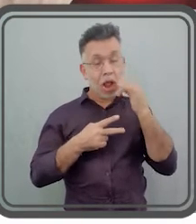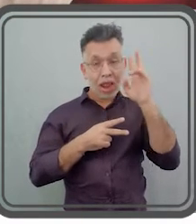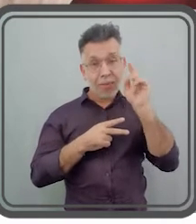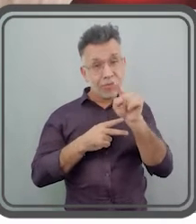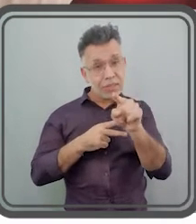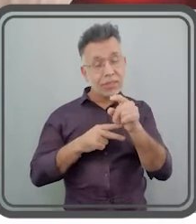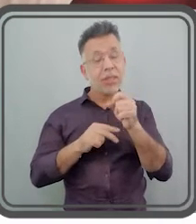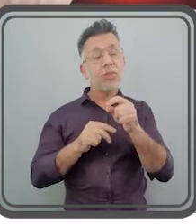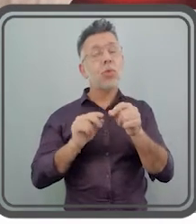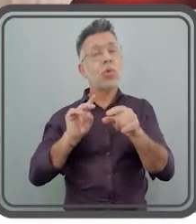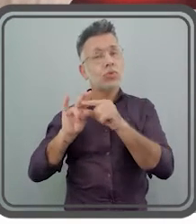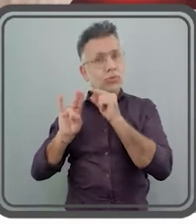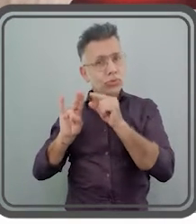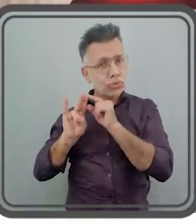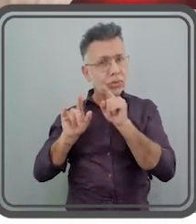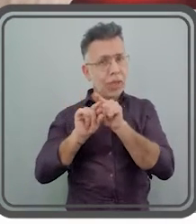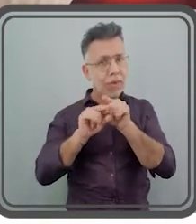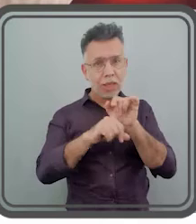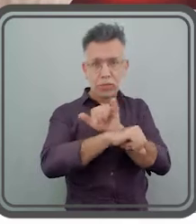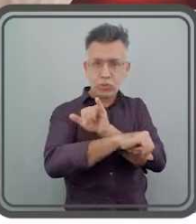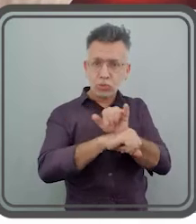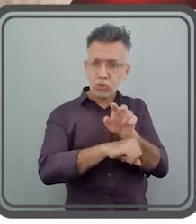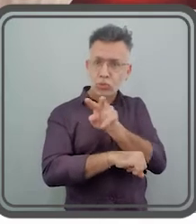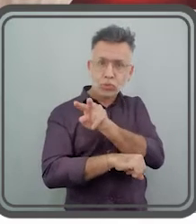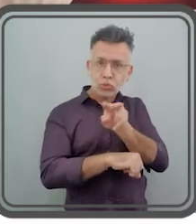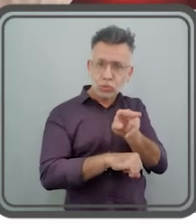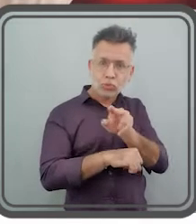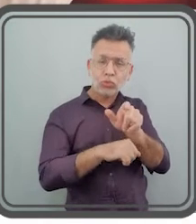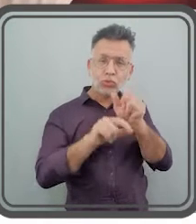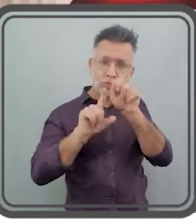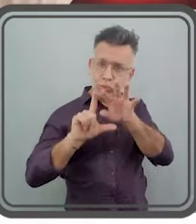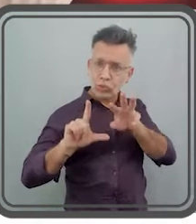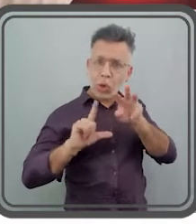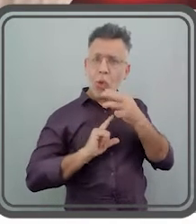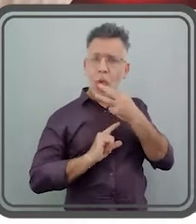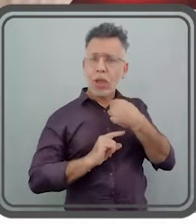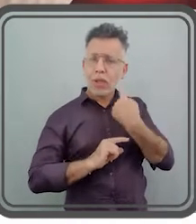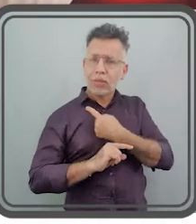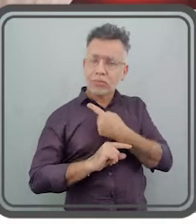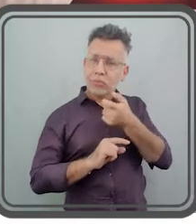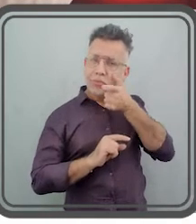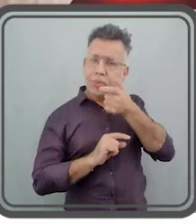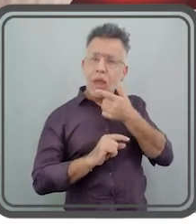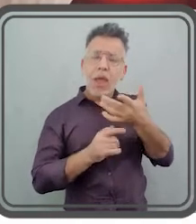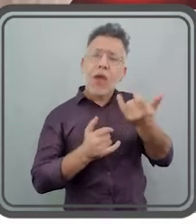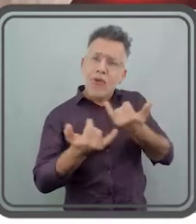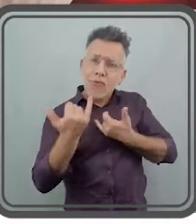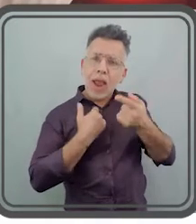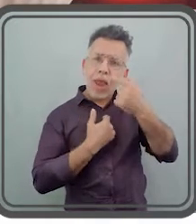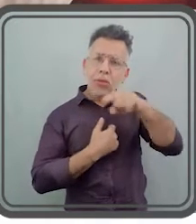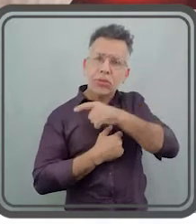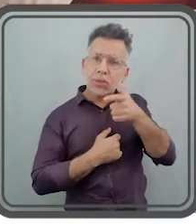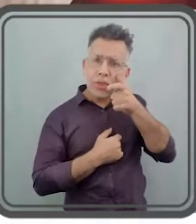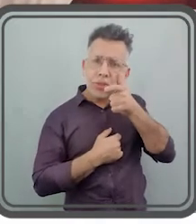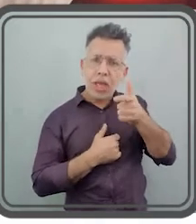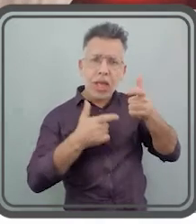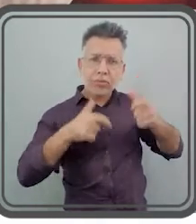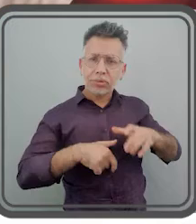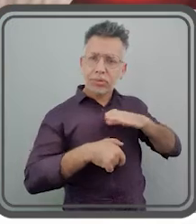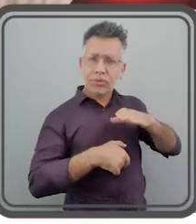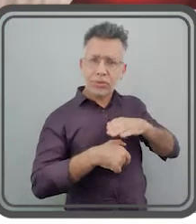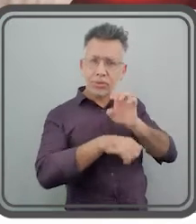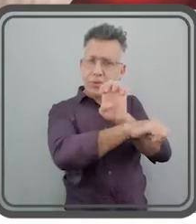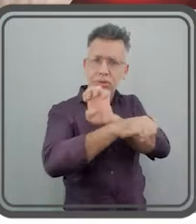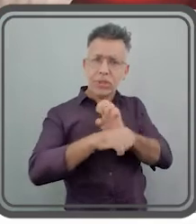Linkedin você pode acompanhar né nos dois canais queria que a gente conhecendo as audiência também tá aí por favor gente de onde você está assistindo a